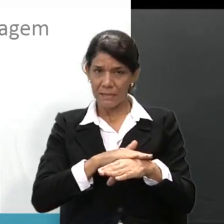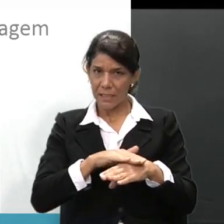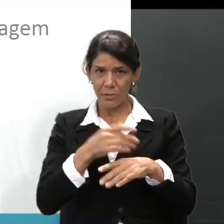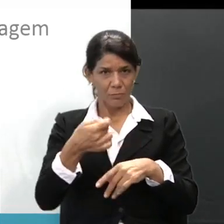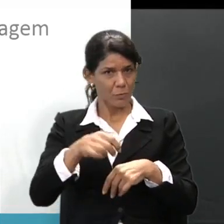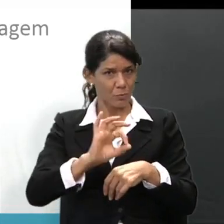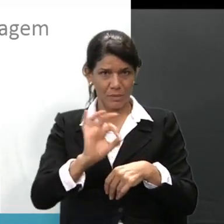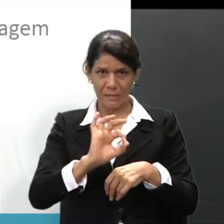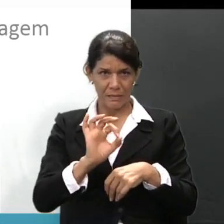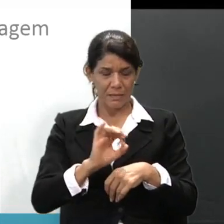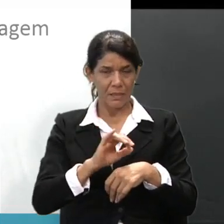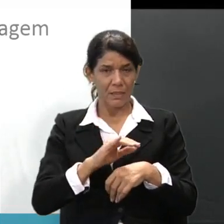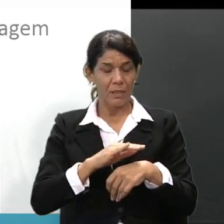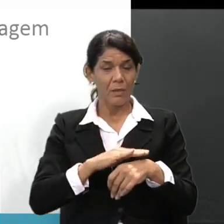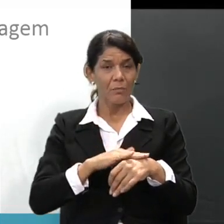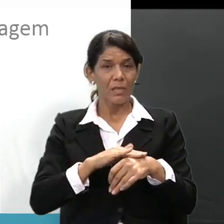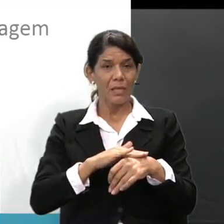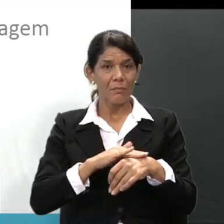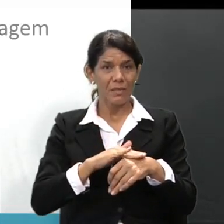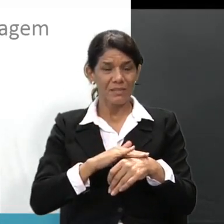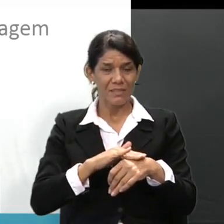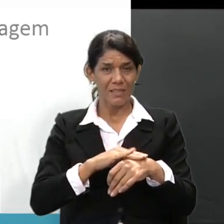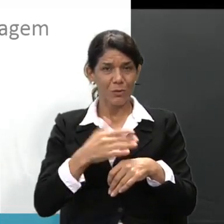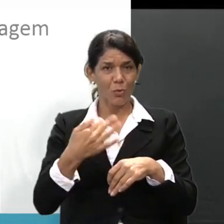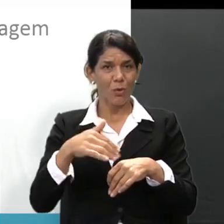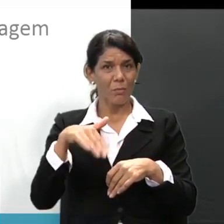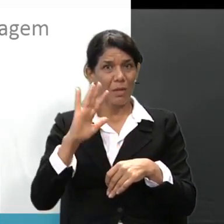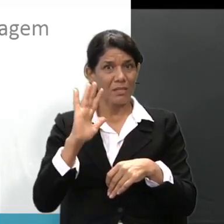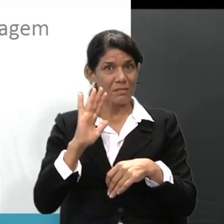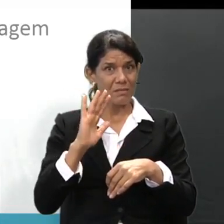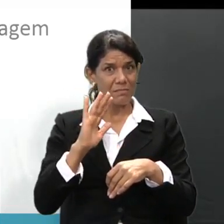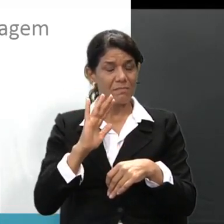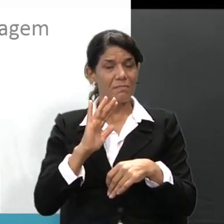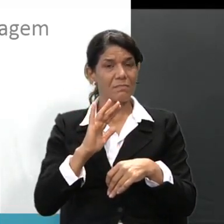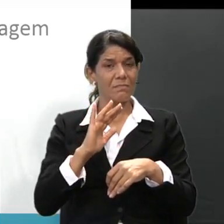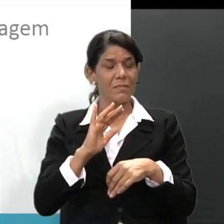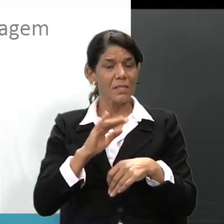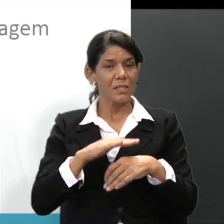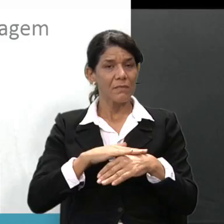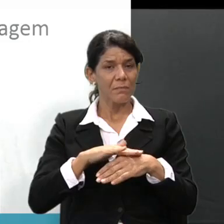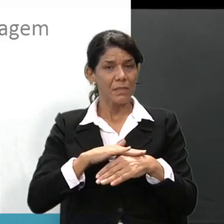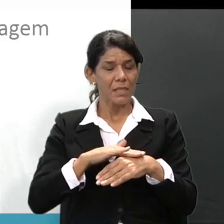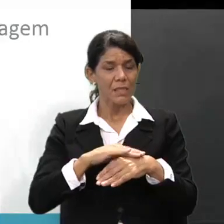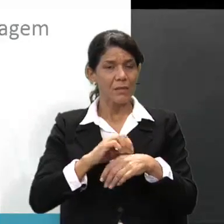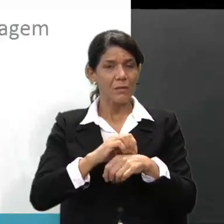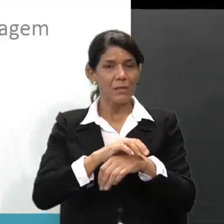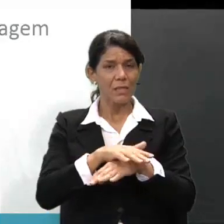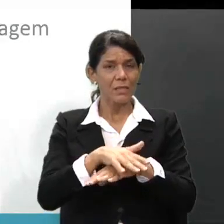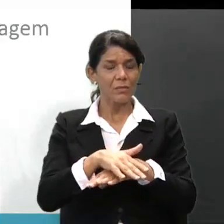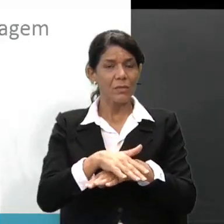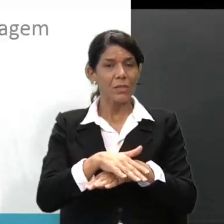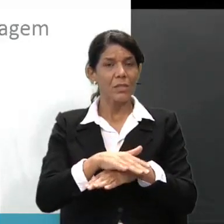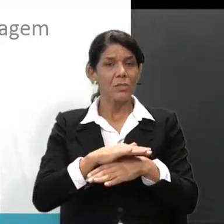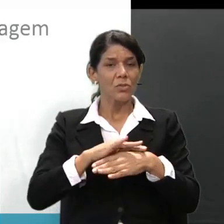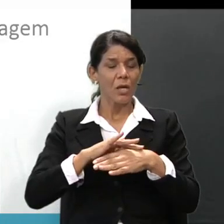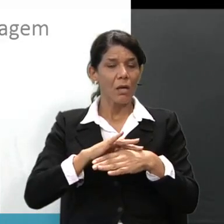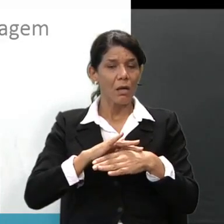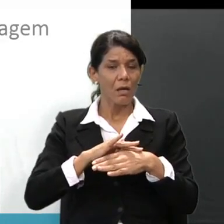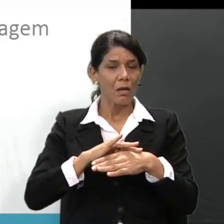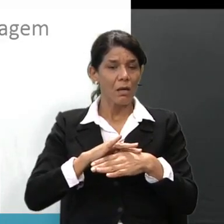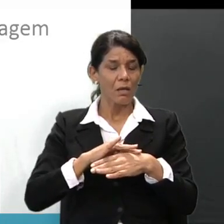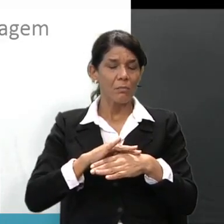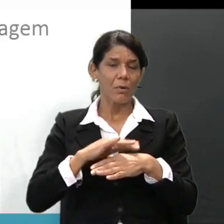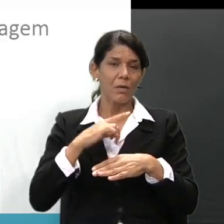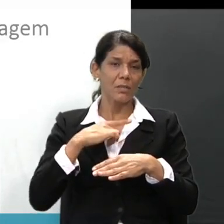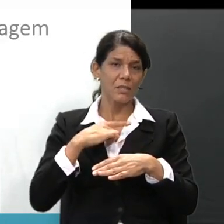a massagem acaba deslocando a quantidade de líquido inserida, e então